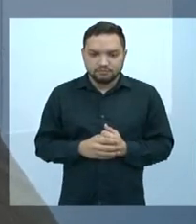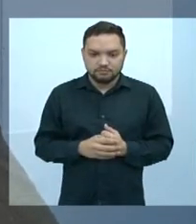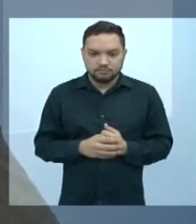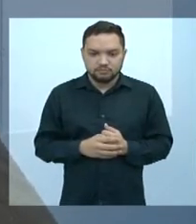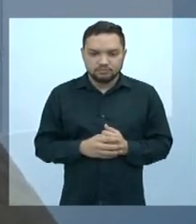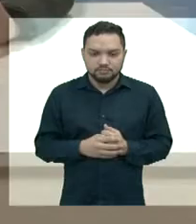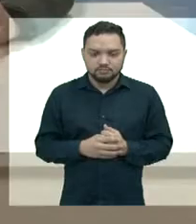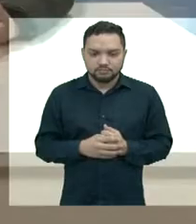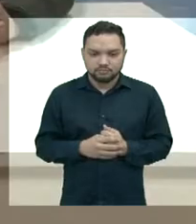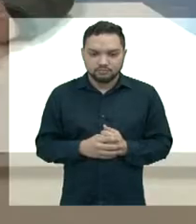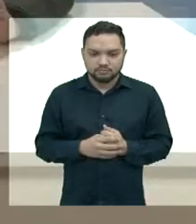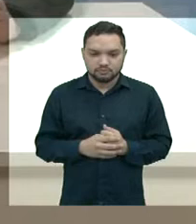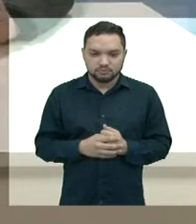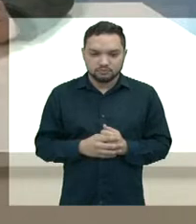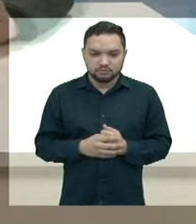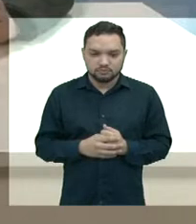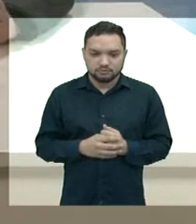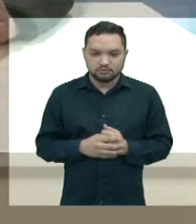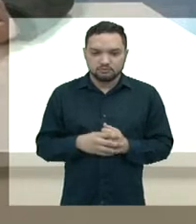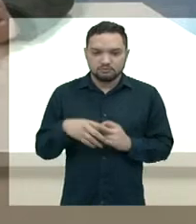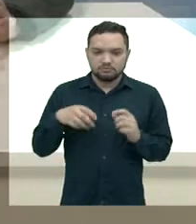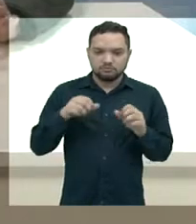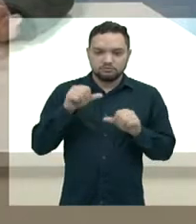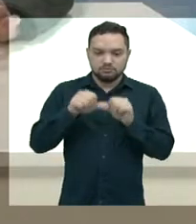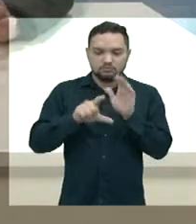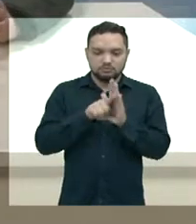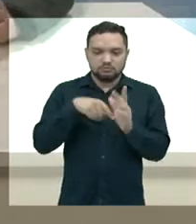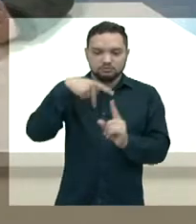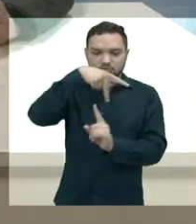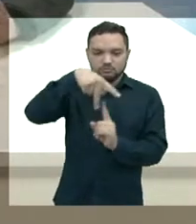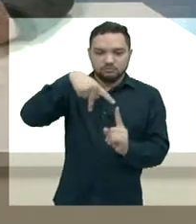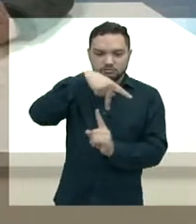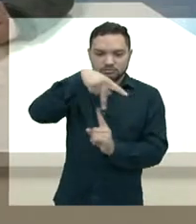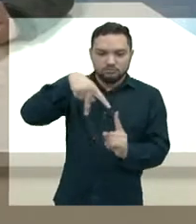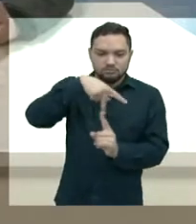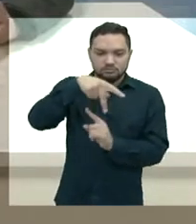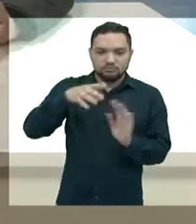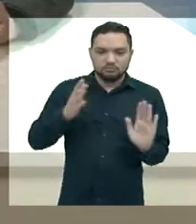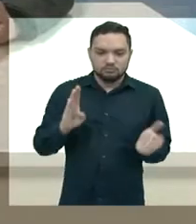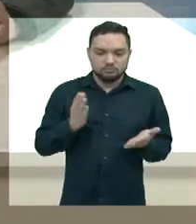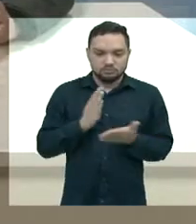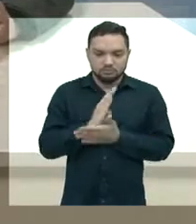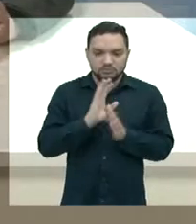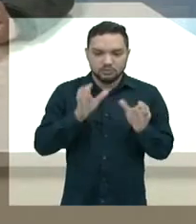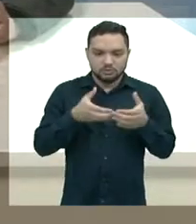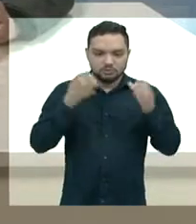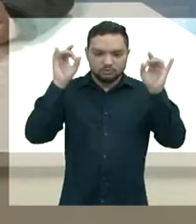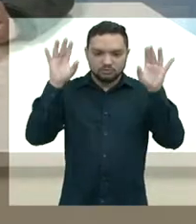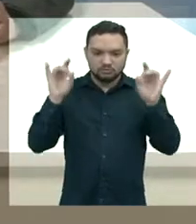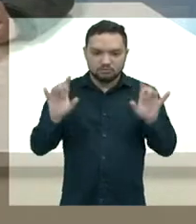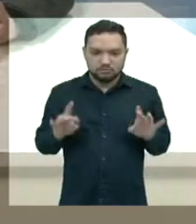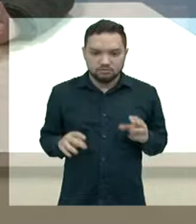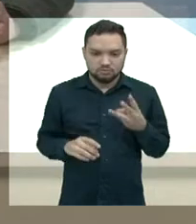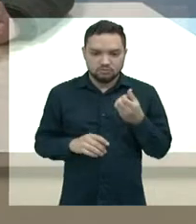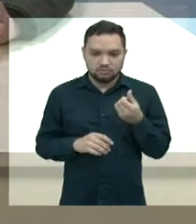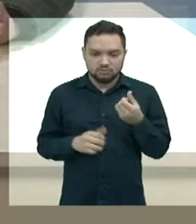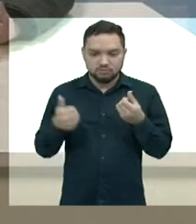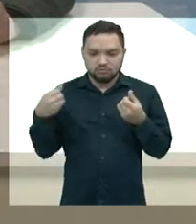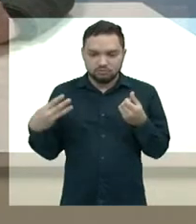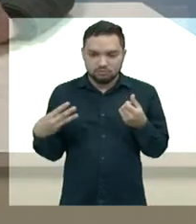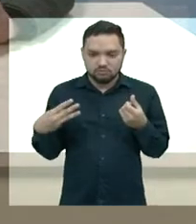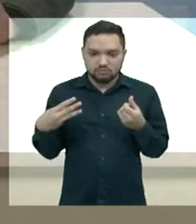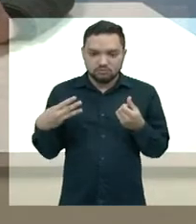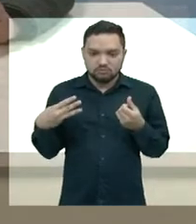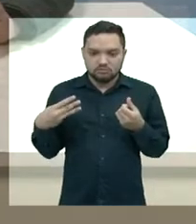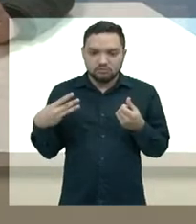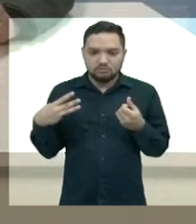dê... Temos reforma da Previdência futuramente? Reforma da Previdência aprovada na Comissão Especial da Câmara por 36 votos a 13. Foi